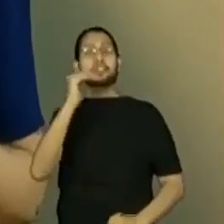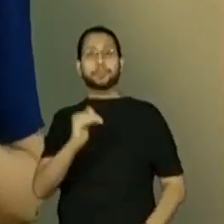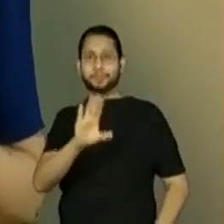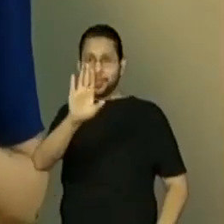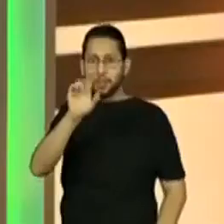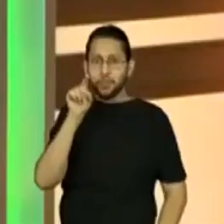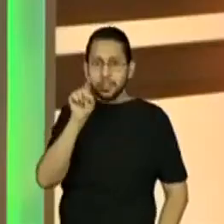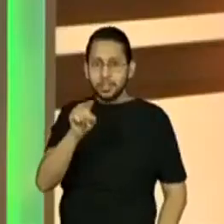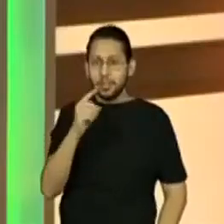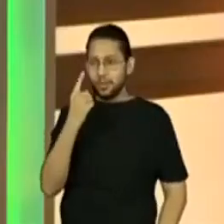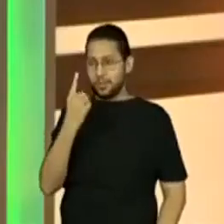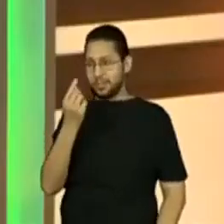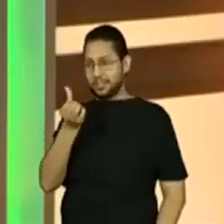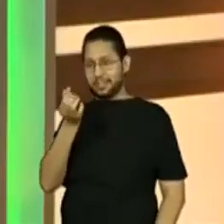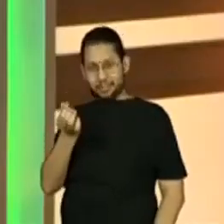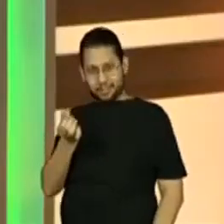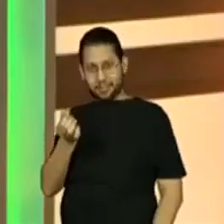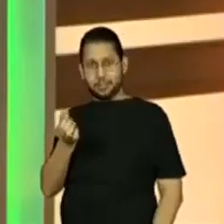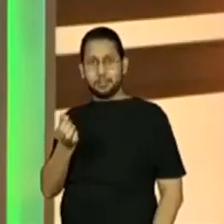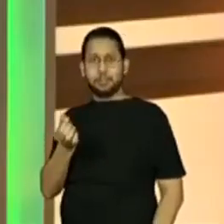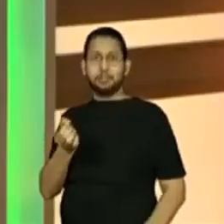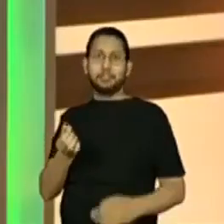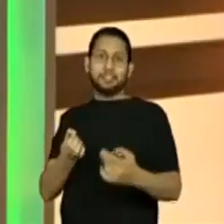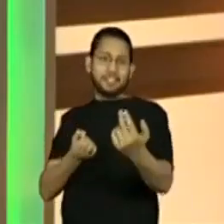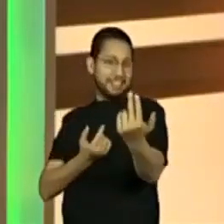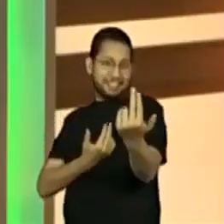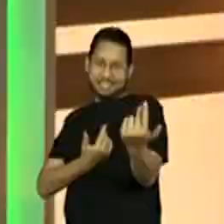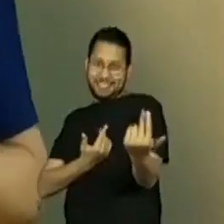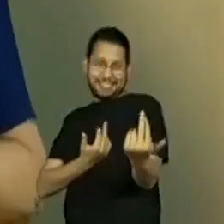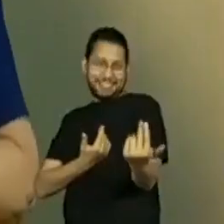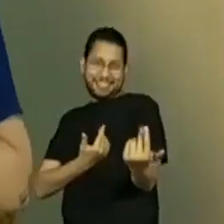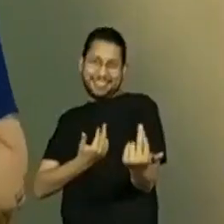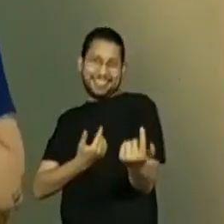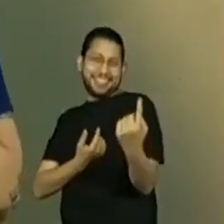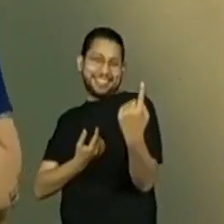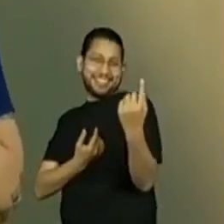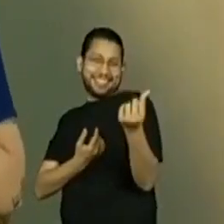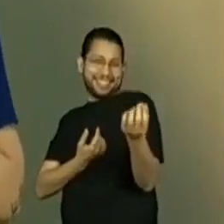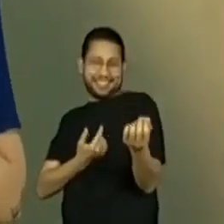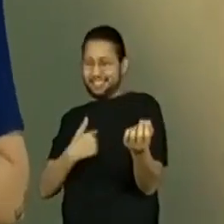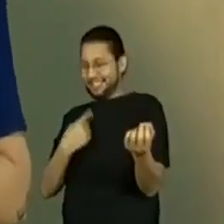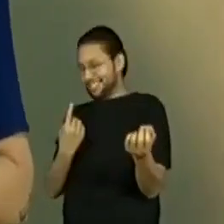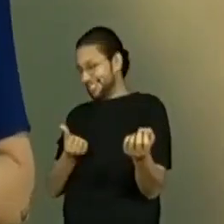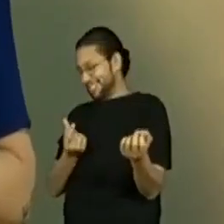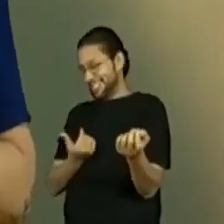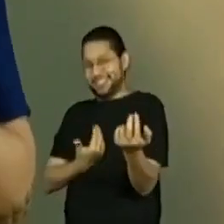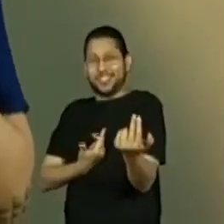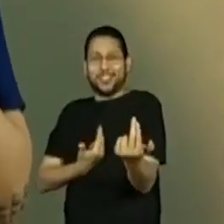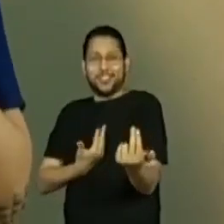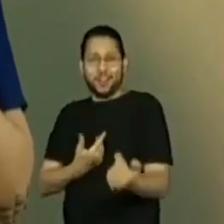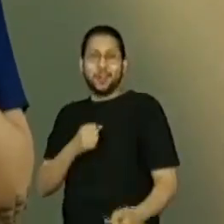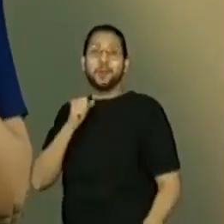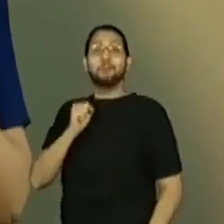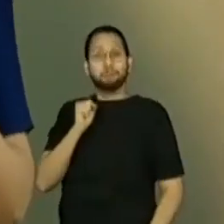mede 1,60 m. Você também. E Você o Cristo? poderia ser eu e você,